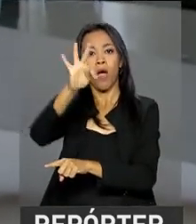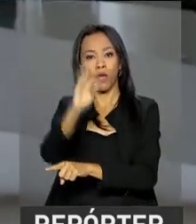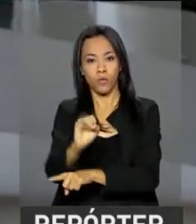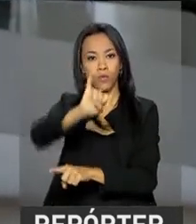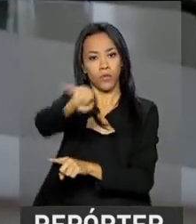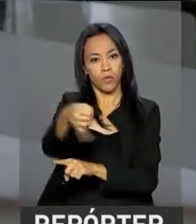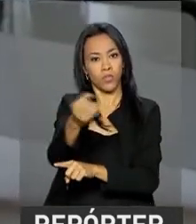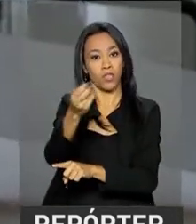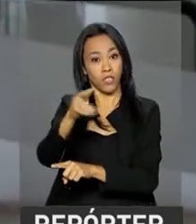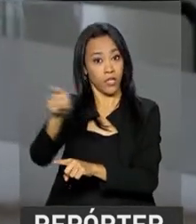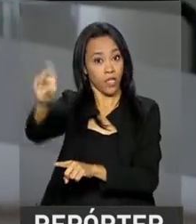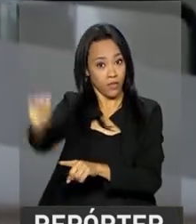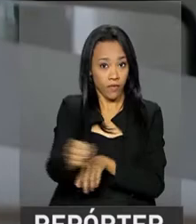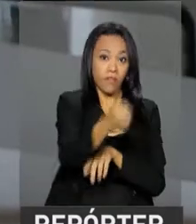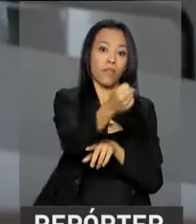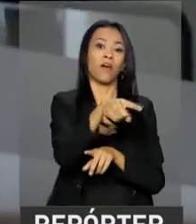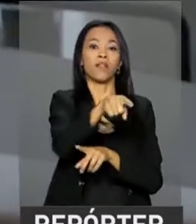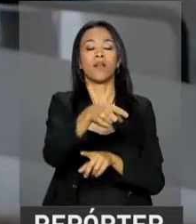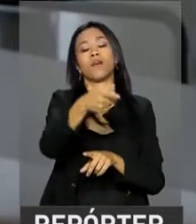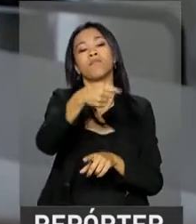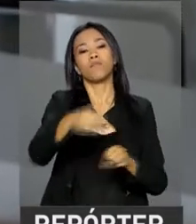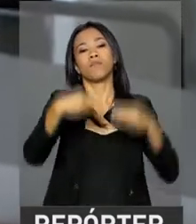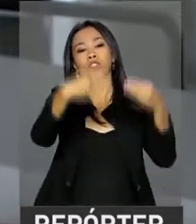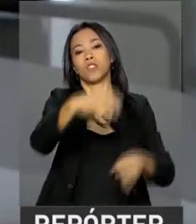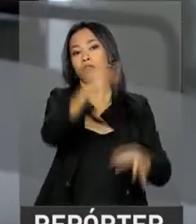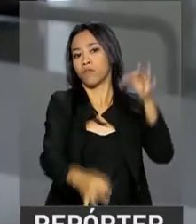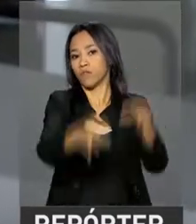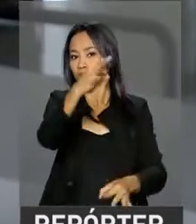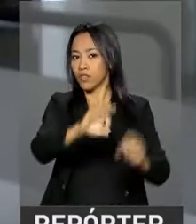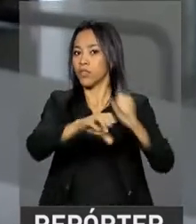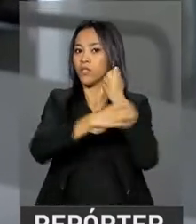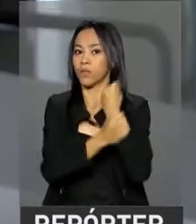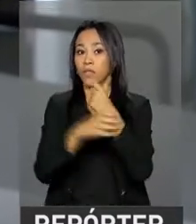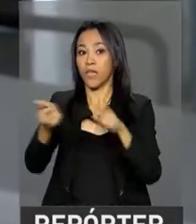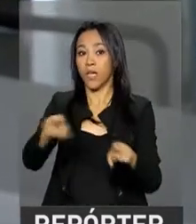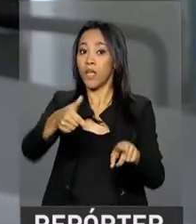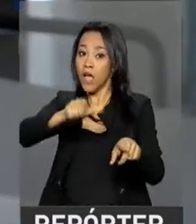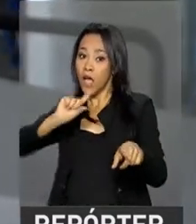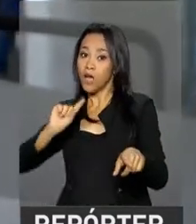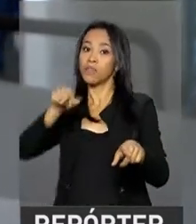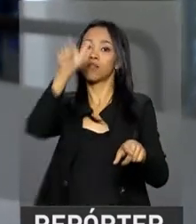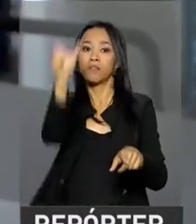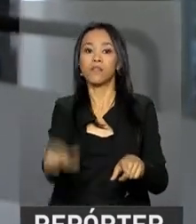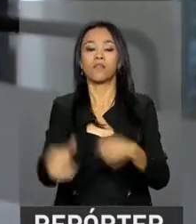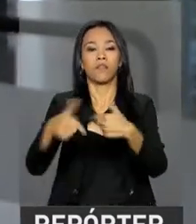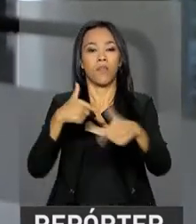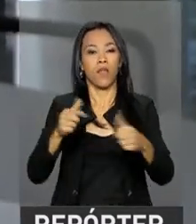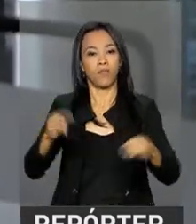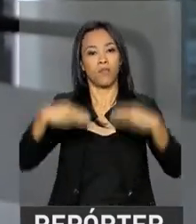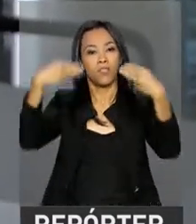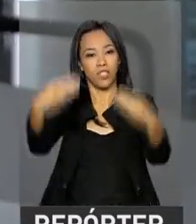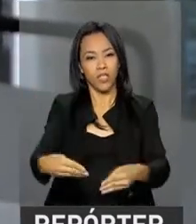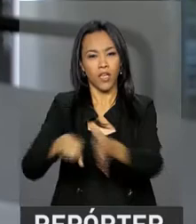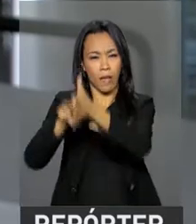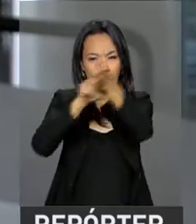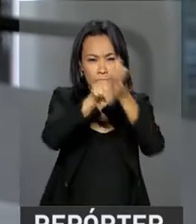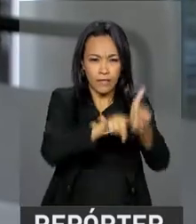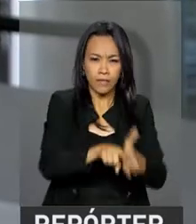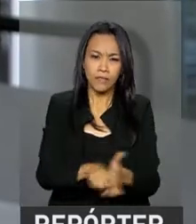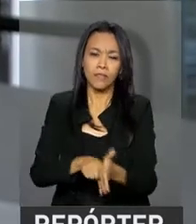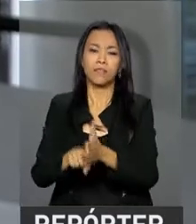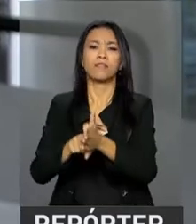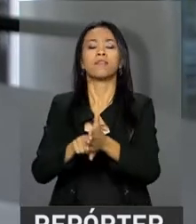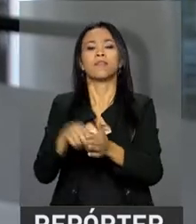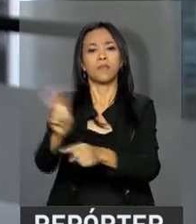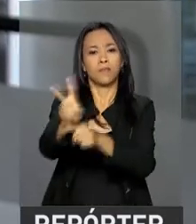segurança pública torquato jardins ocupava o ministério dá transparência fiscalização e controladoria